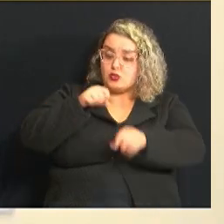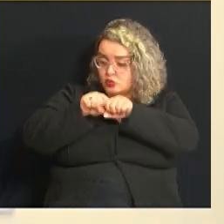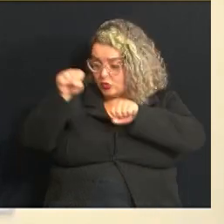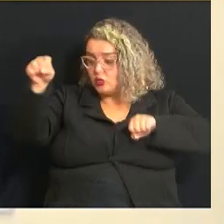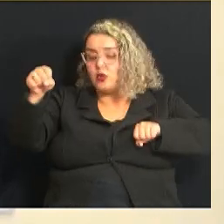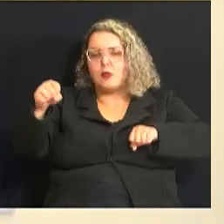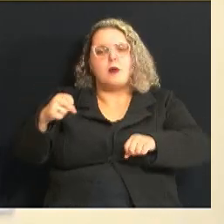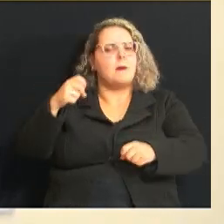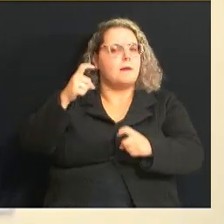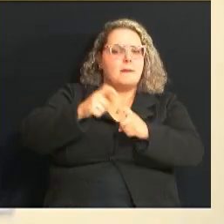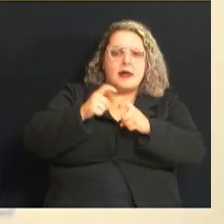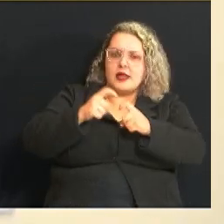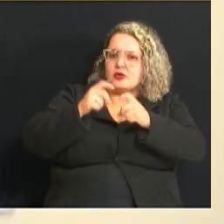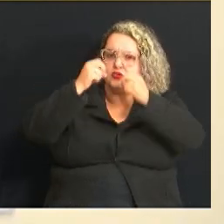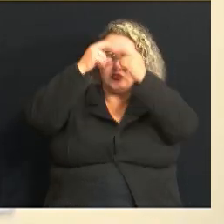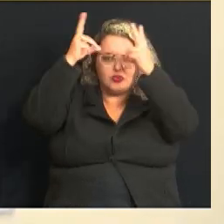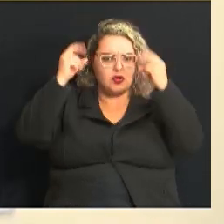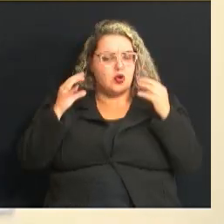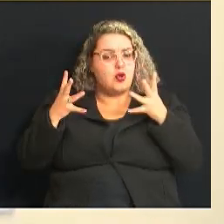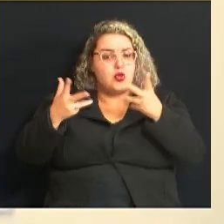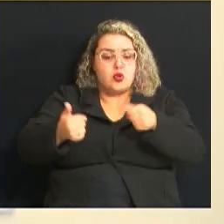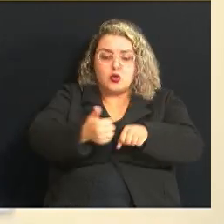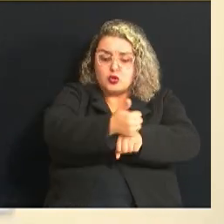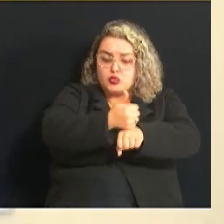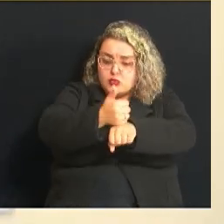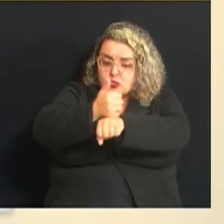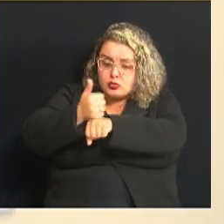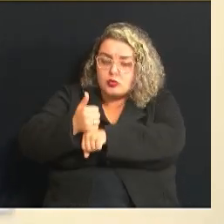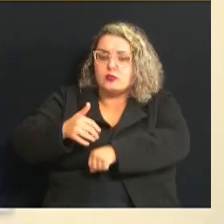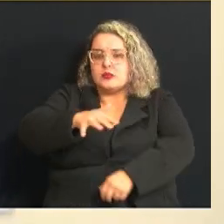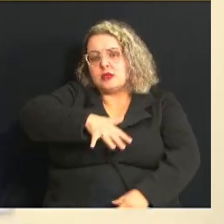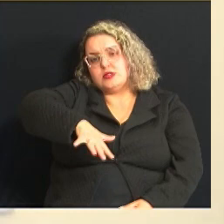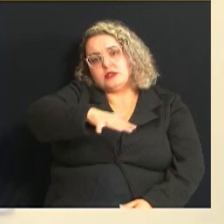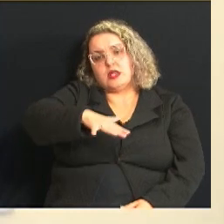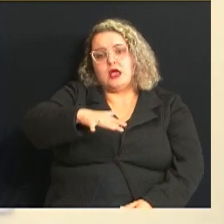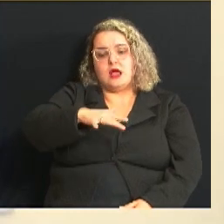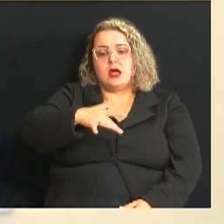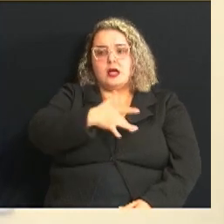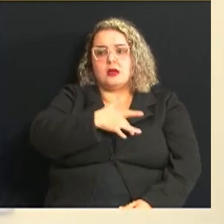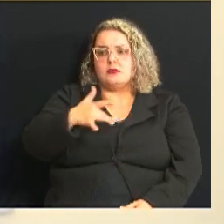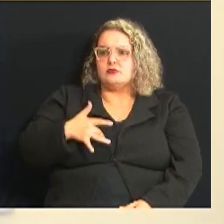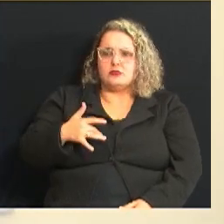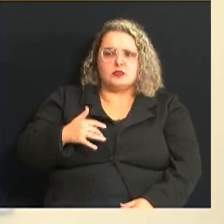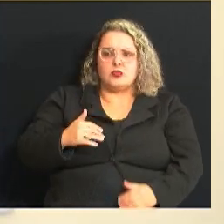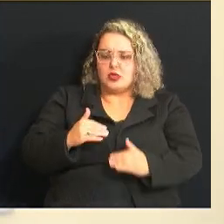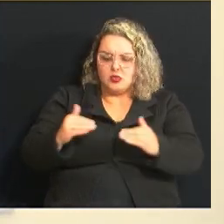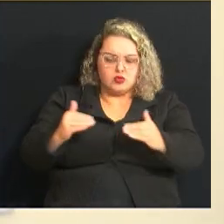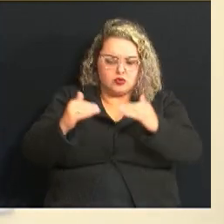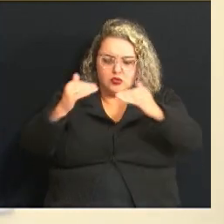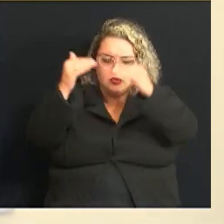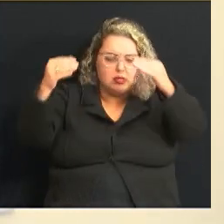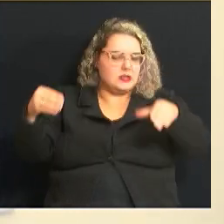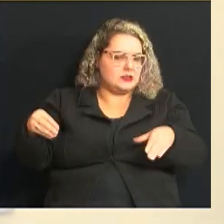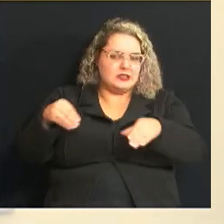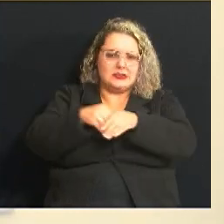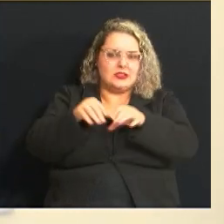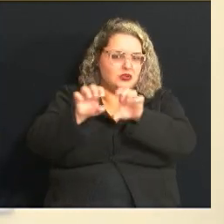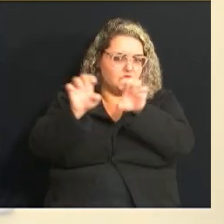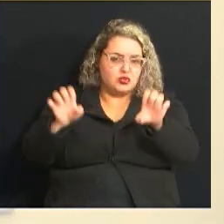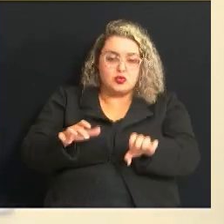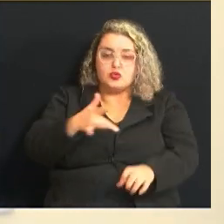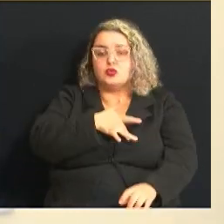médicos, enfermeiros, todos os profissionais de saúde, nas mais diversas, dentro da estrutura de